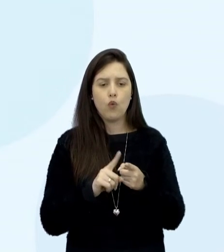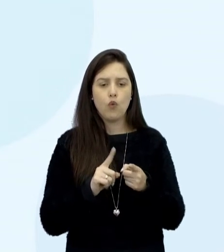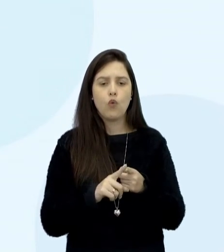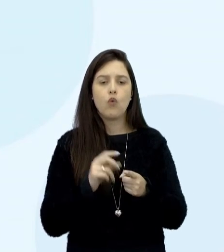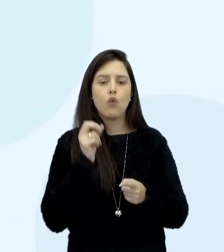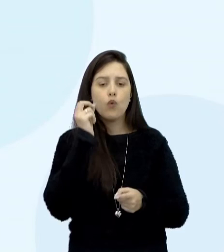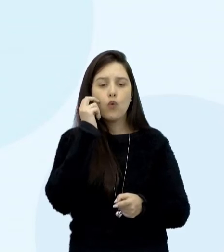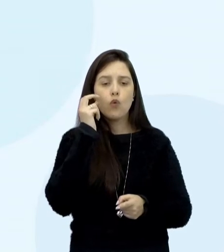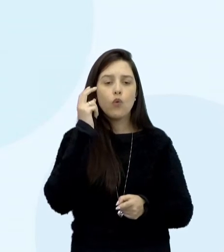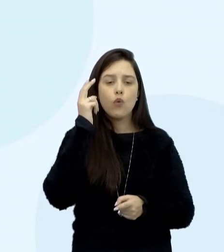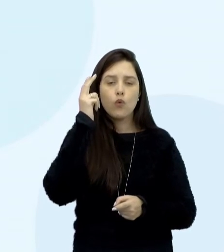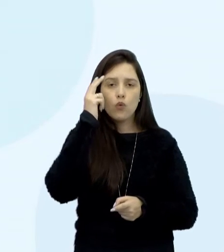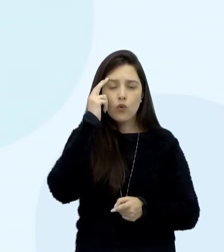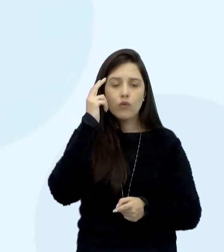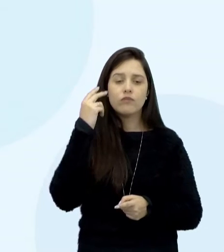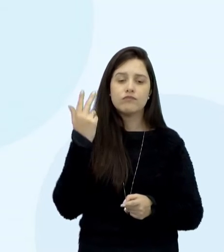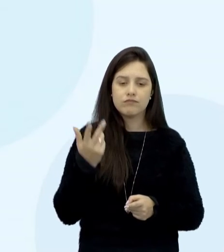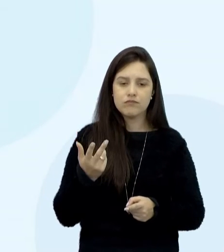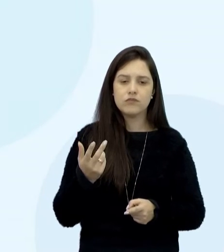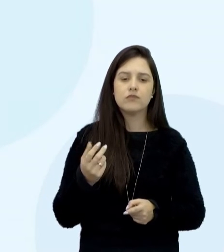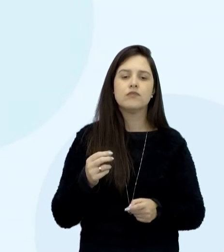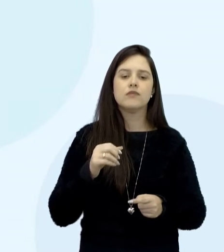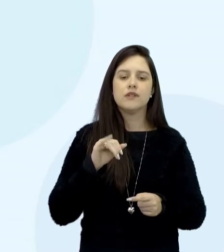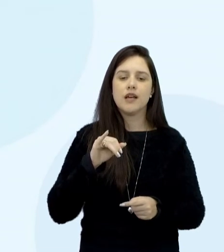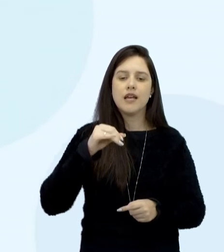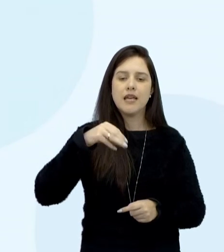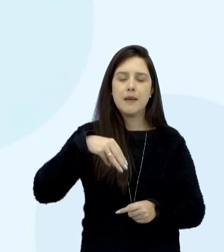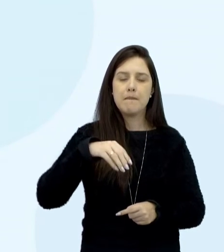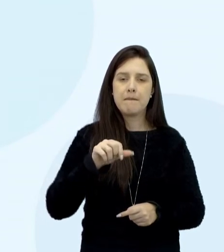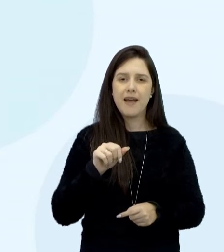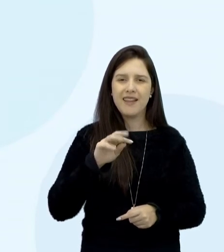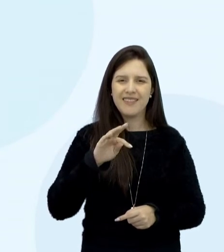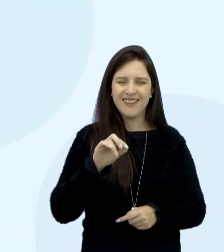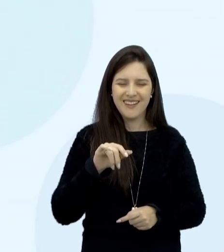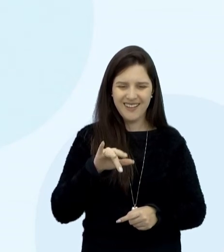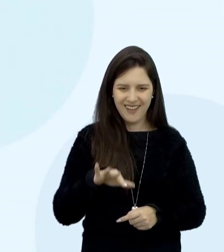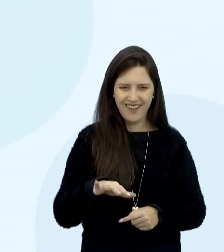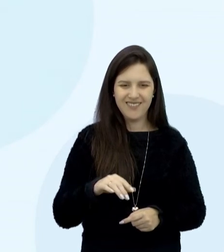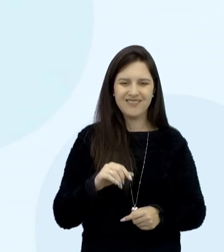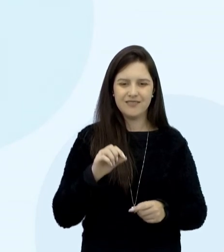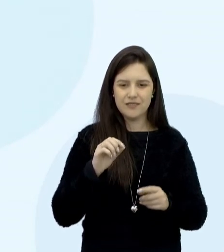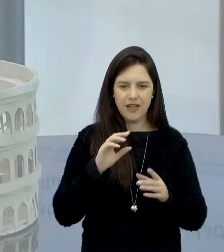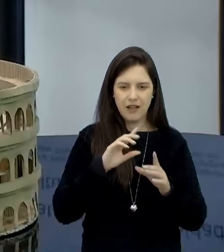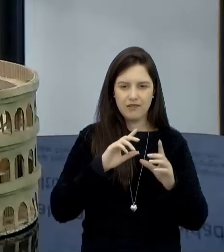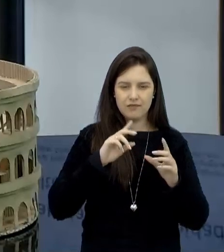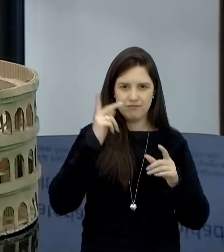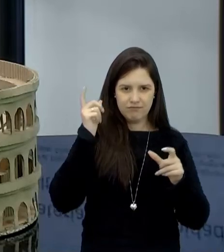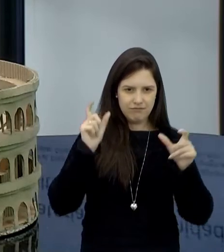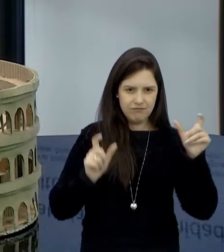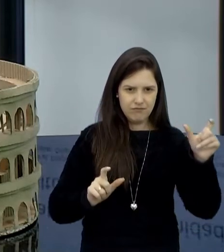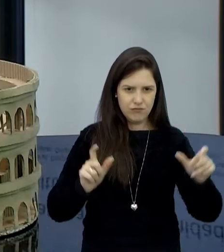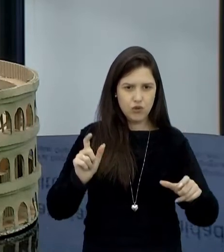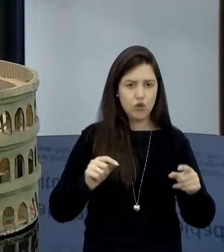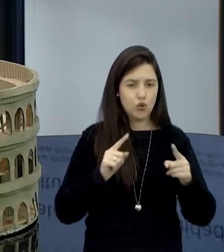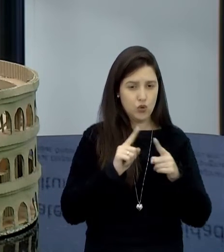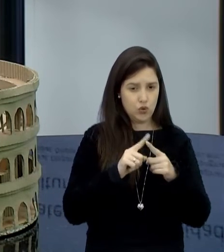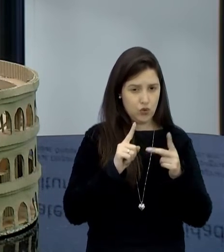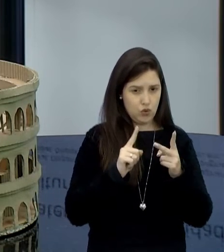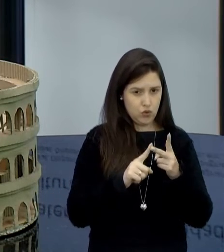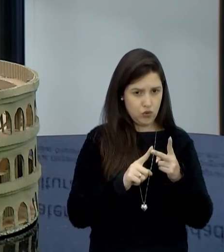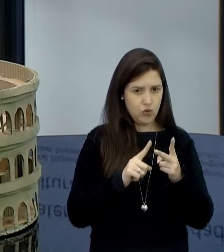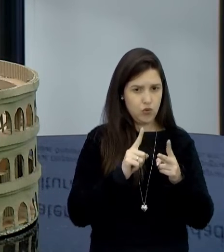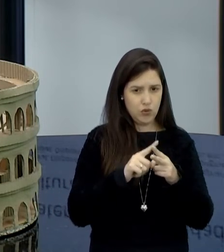humanidade e o patrimônio mundial, cultural e natural. Então nós temos, dois tipos de patrimônio. Nós temos um que é